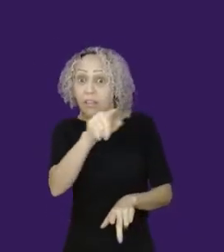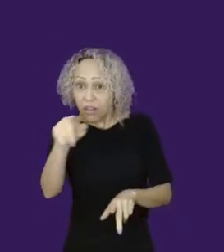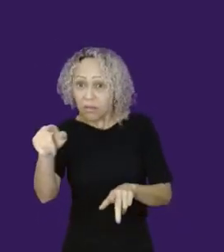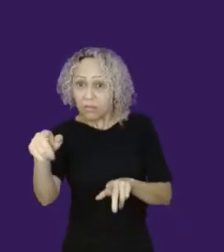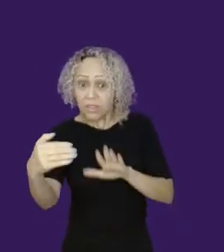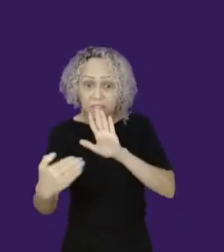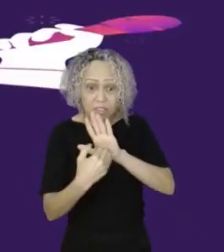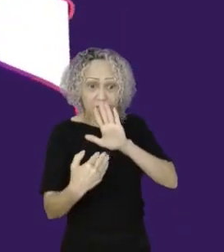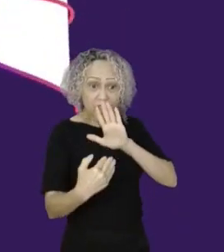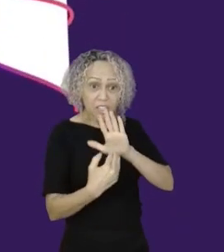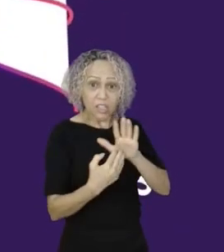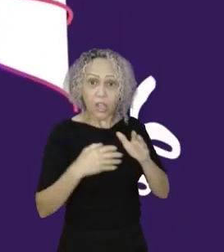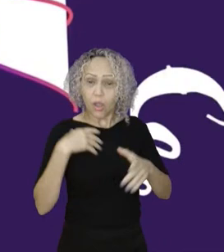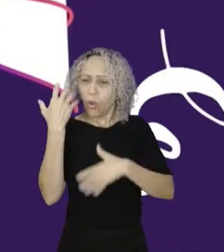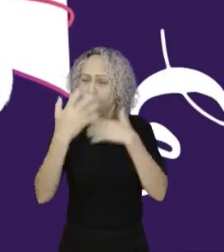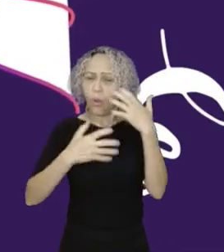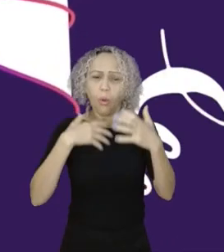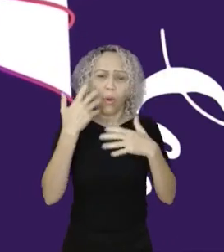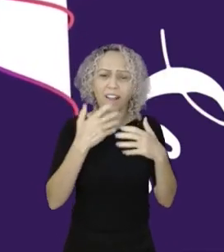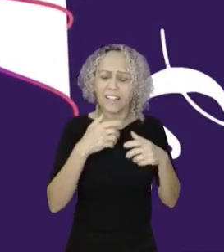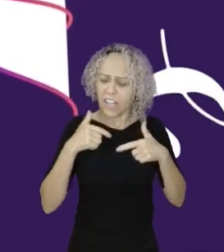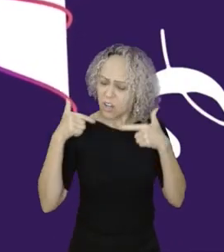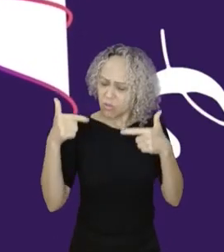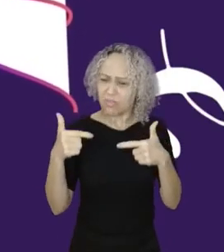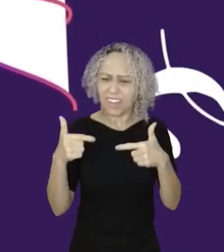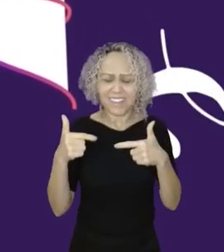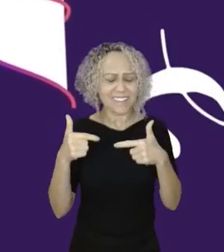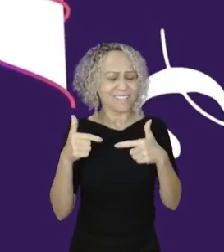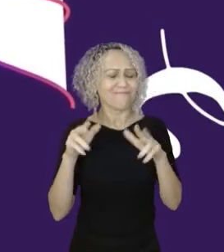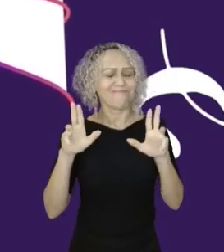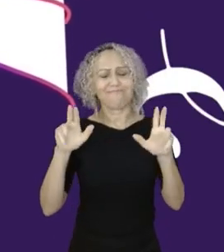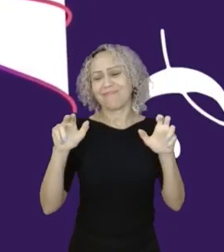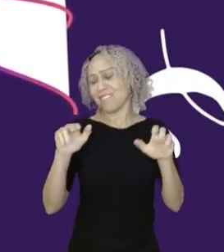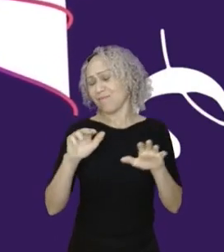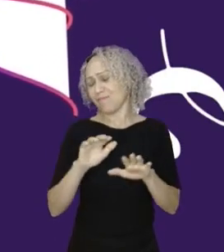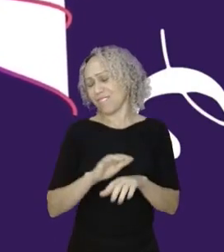Ninguém vai me impedir de cantar e lutar.